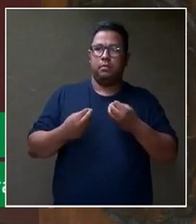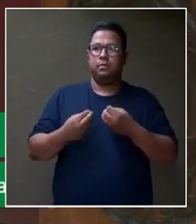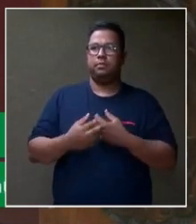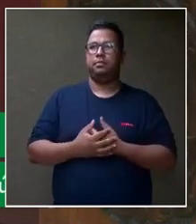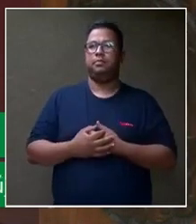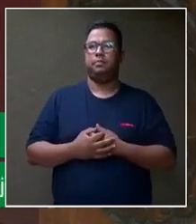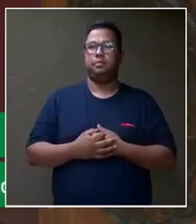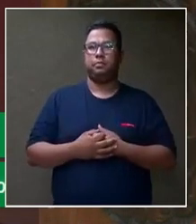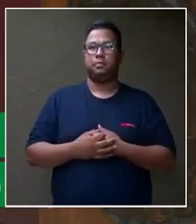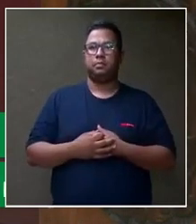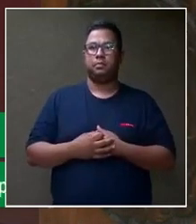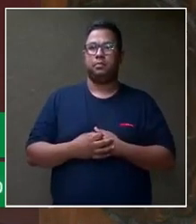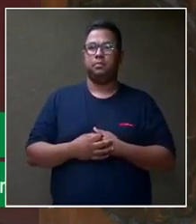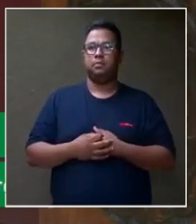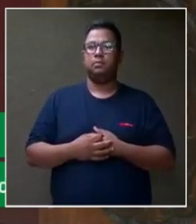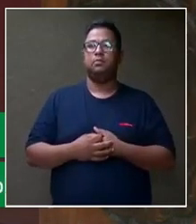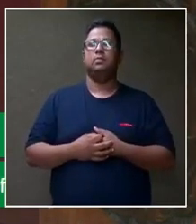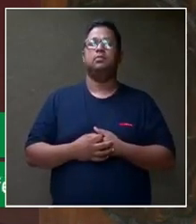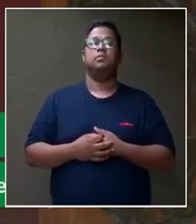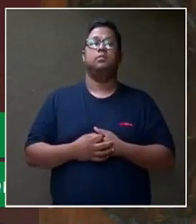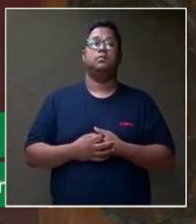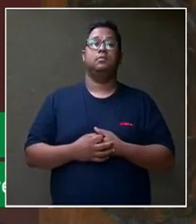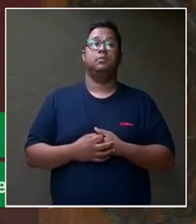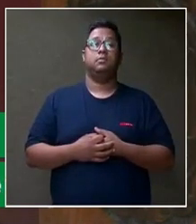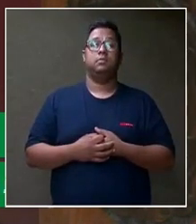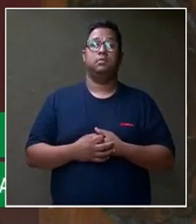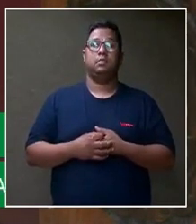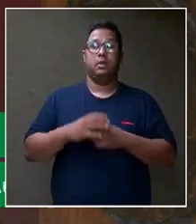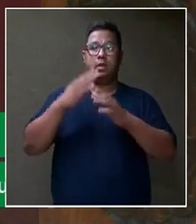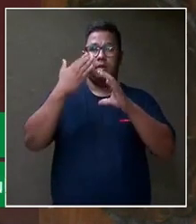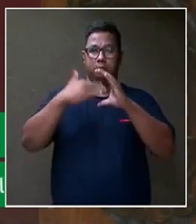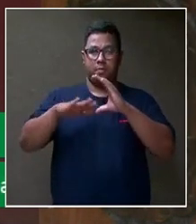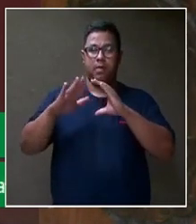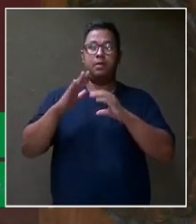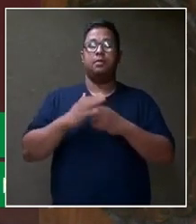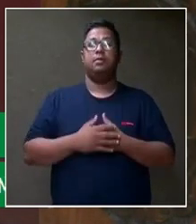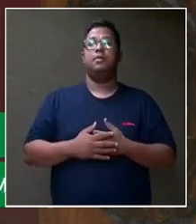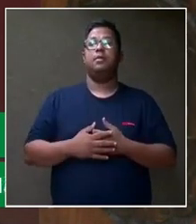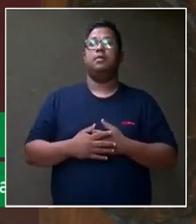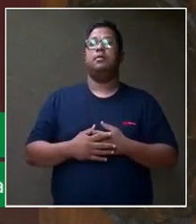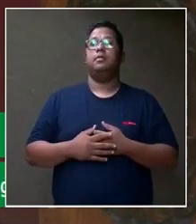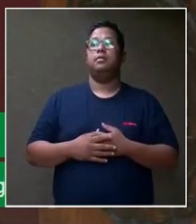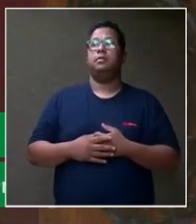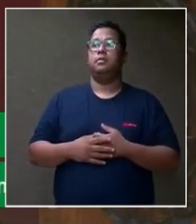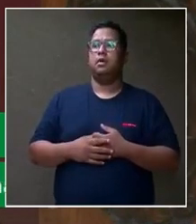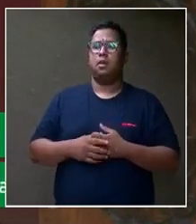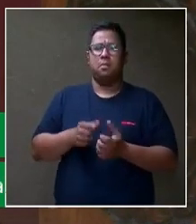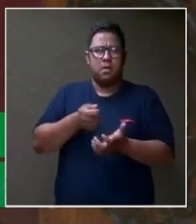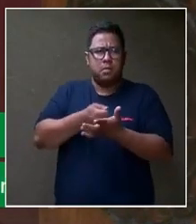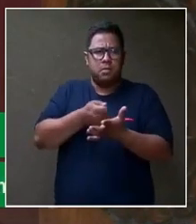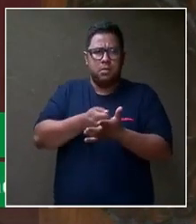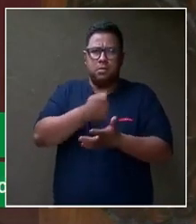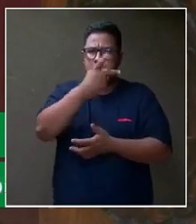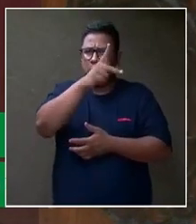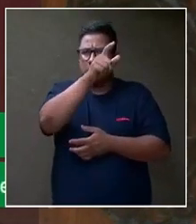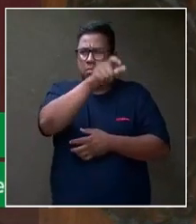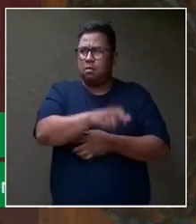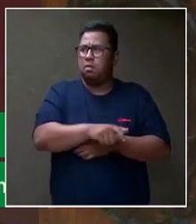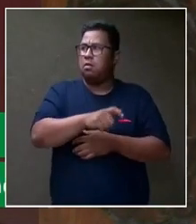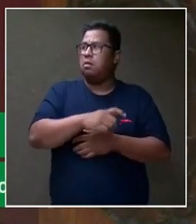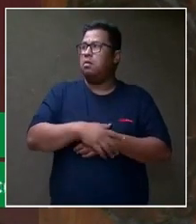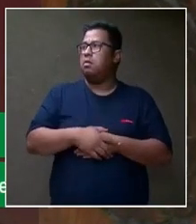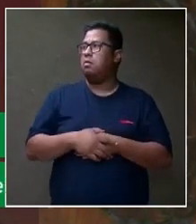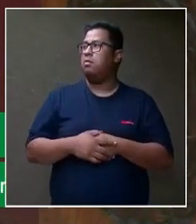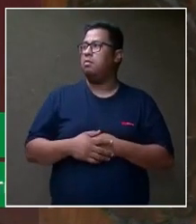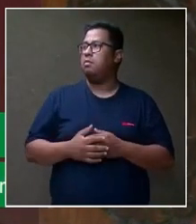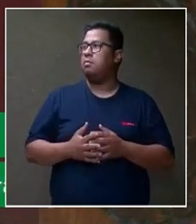não era bloqueada. Não, acho que ele tinha senha, não tinha a senha do e-mail, mas isso que ela falou. Ele, como era uma exigência dele, era... Eu não